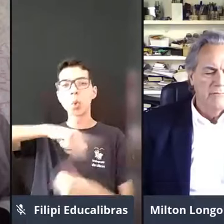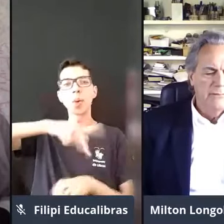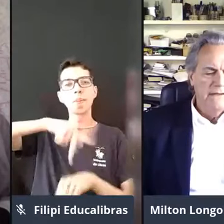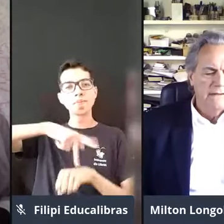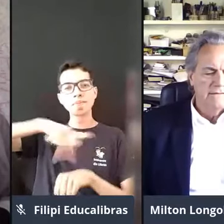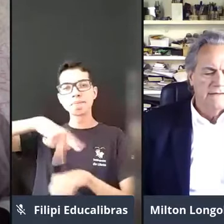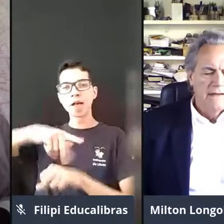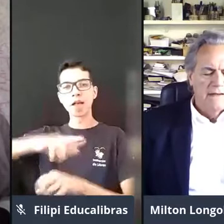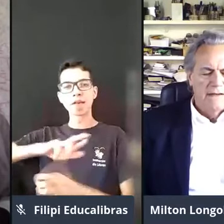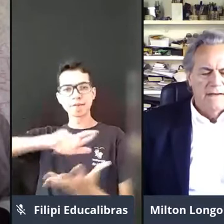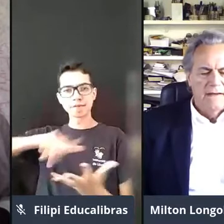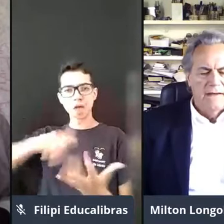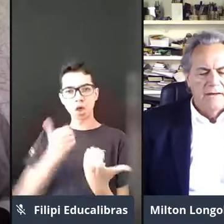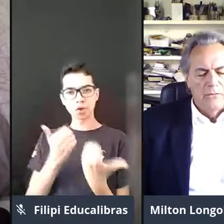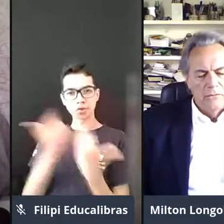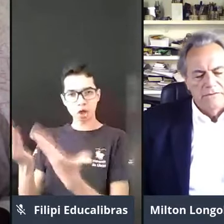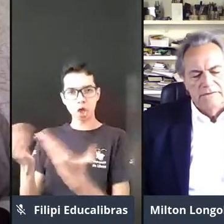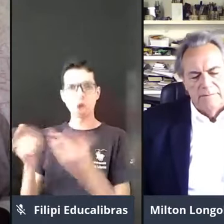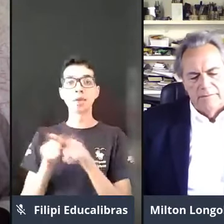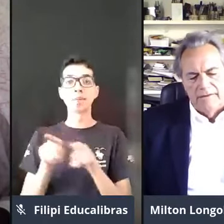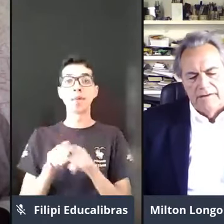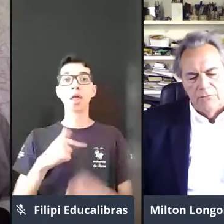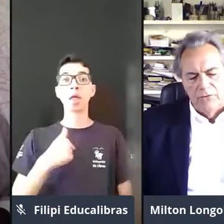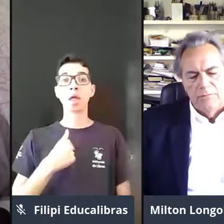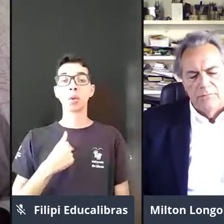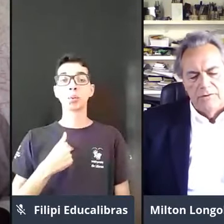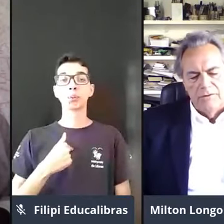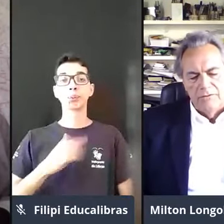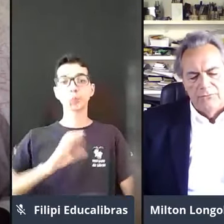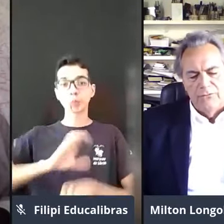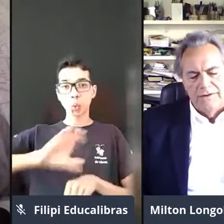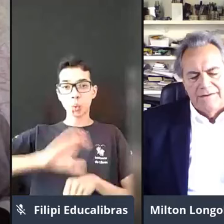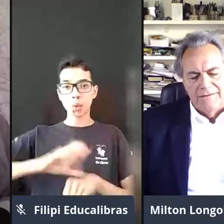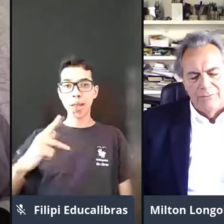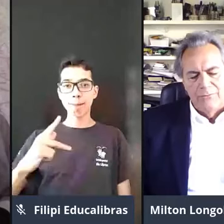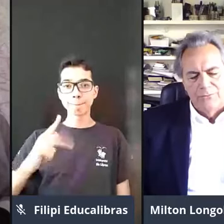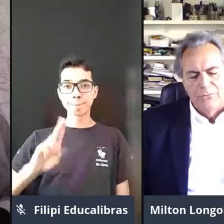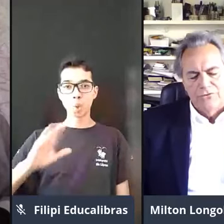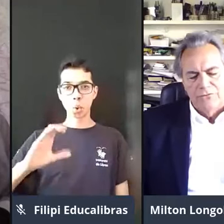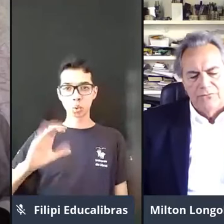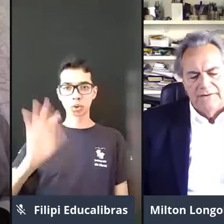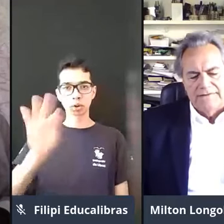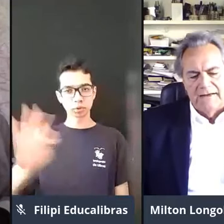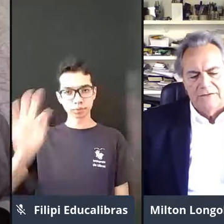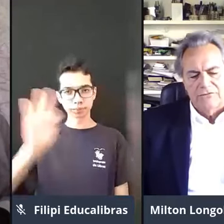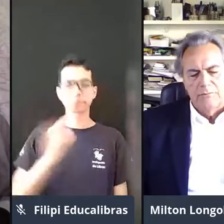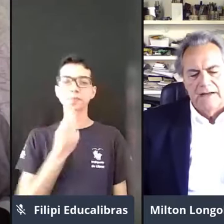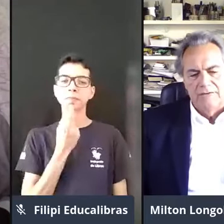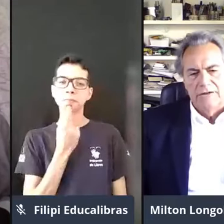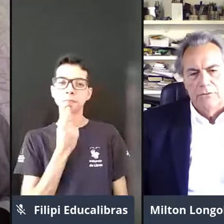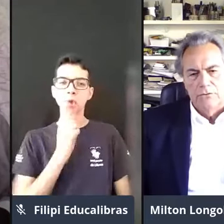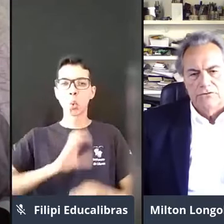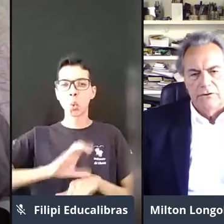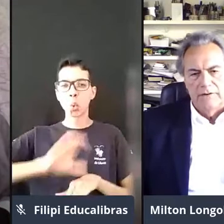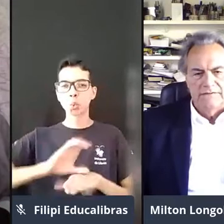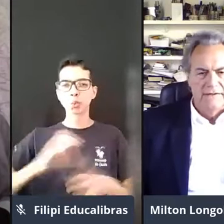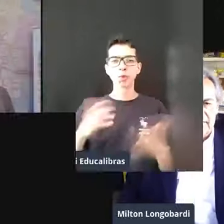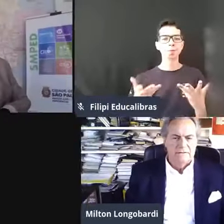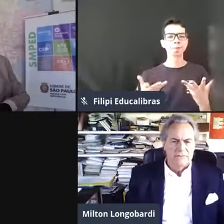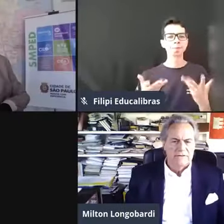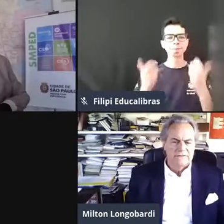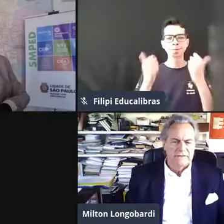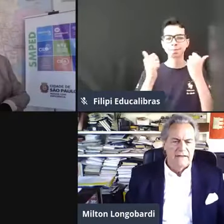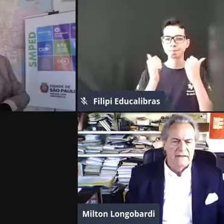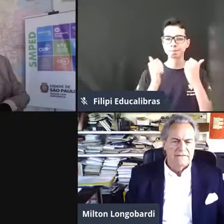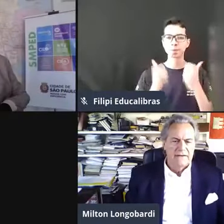PUC de Campinas, onde foi um curso fantástico, maravilhoso, é uma